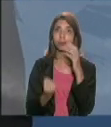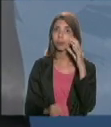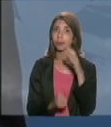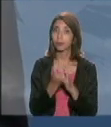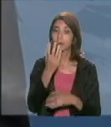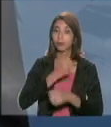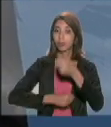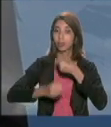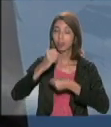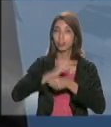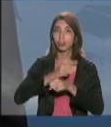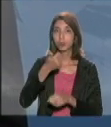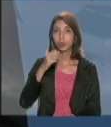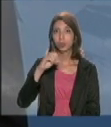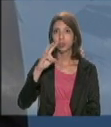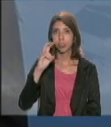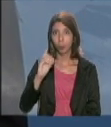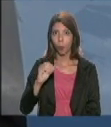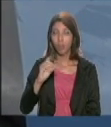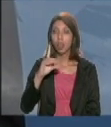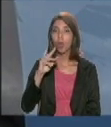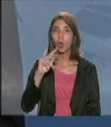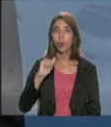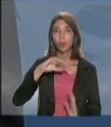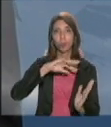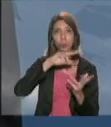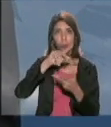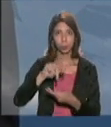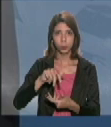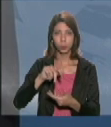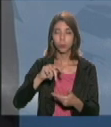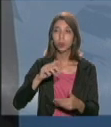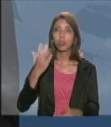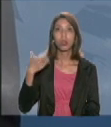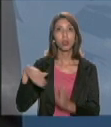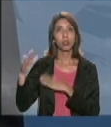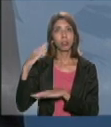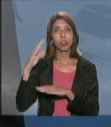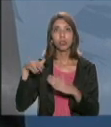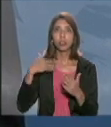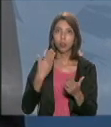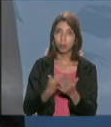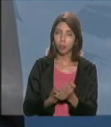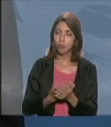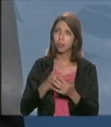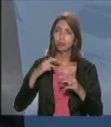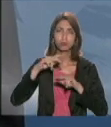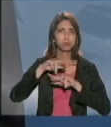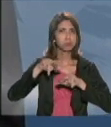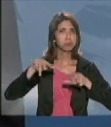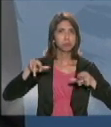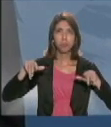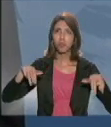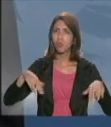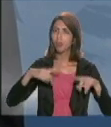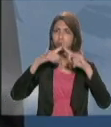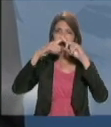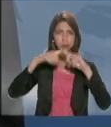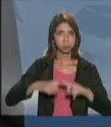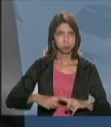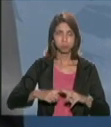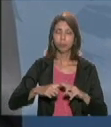foi inaugurado em 1950 para a Copa do Mundo daquele ano. E de lá até agora, o estádio foi palco de várias e